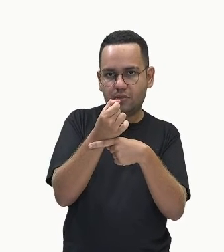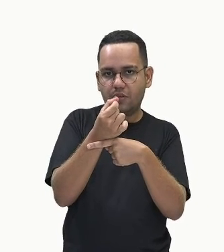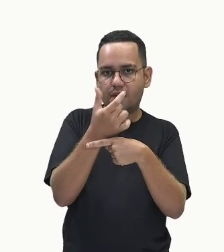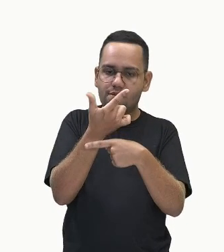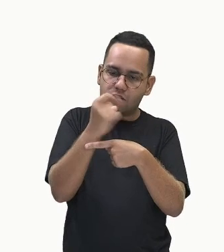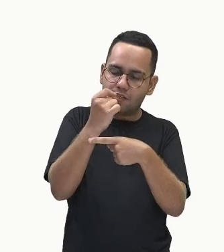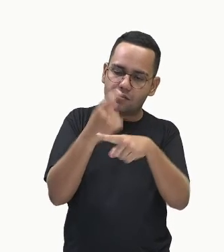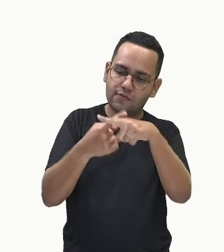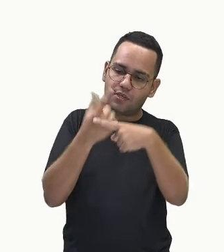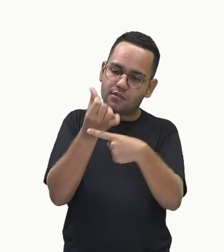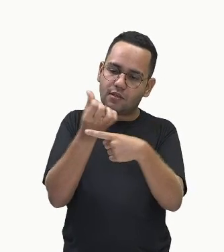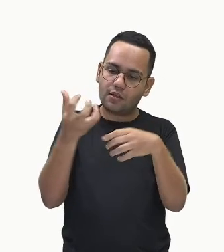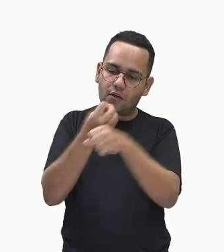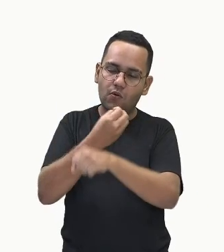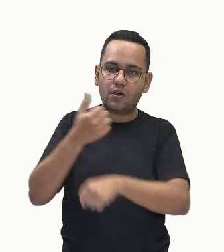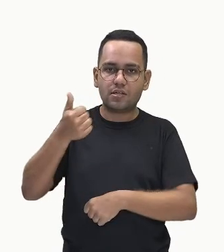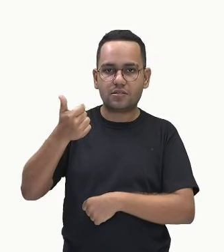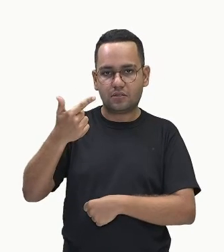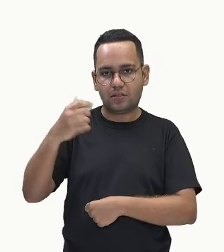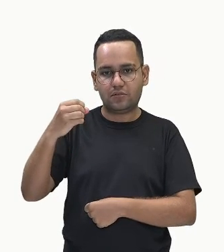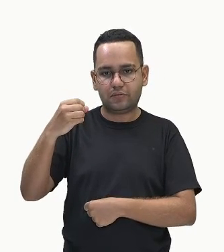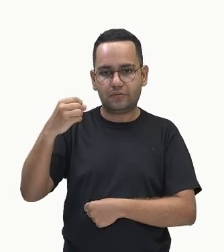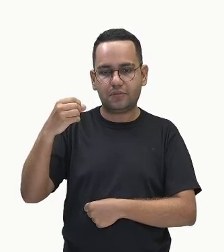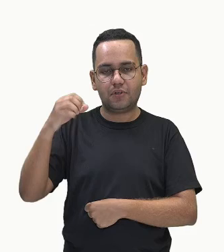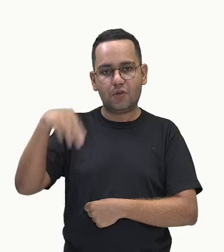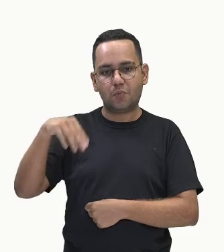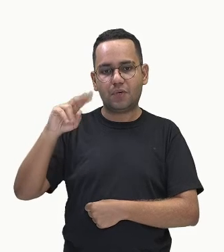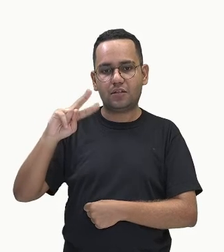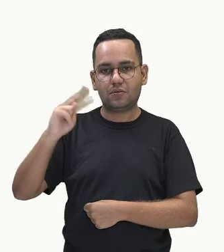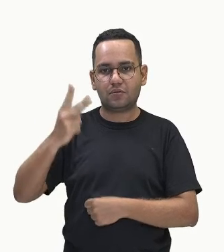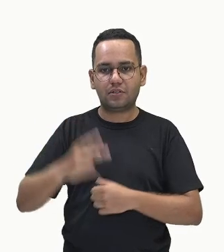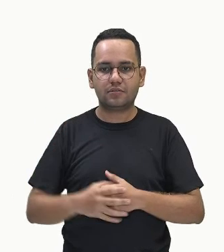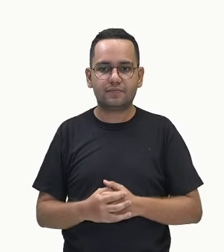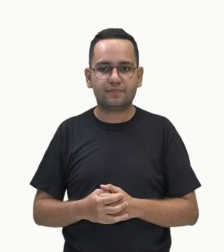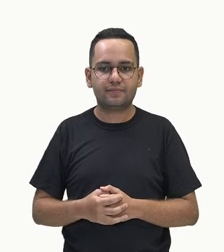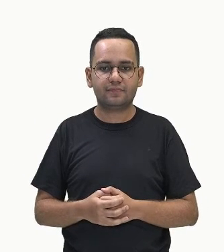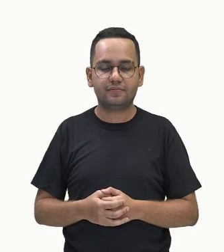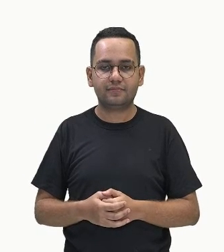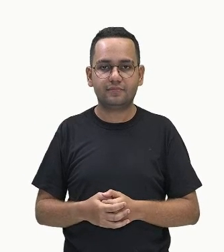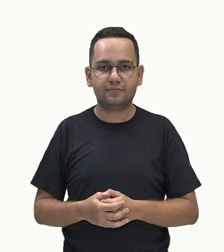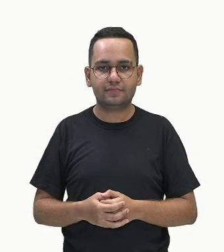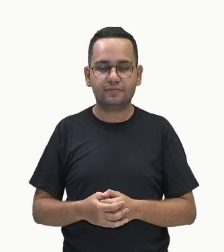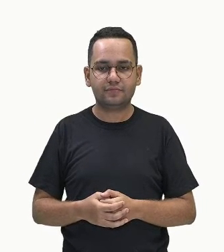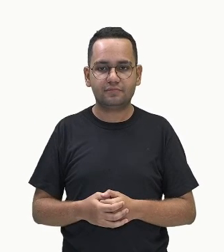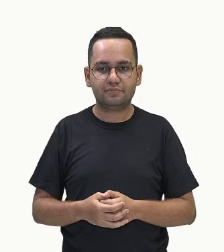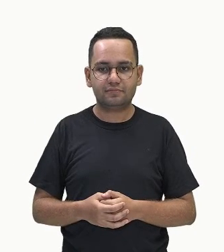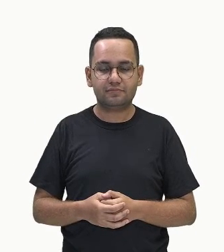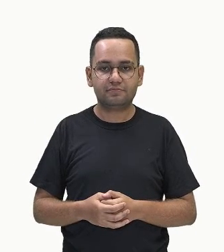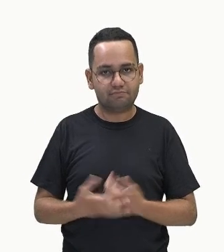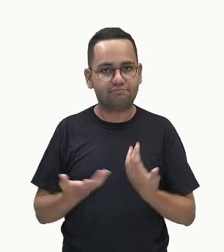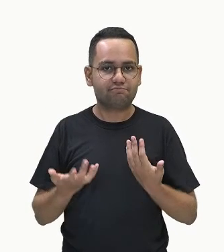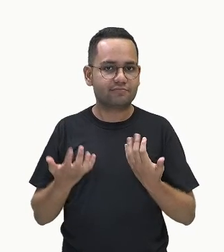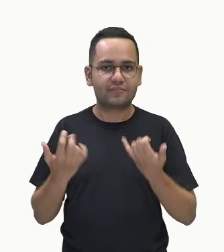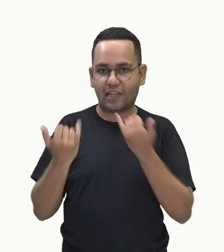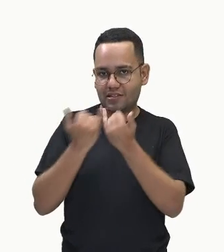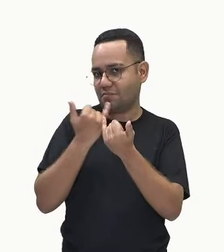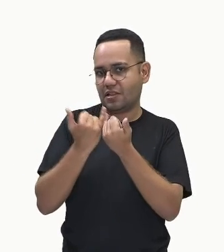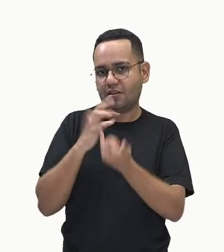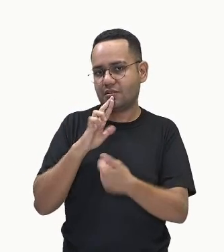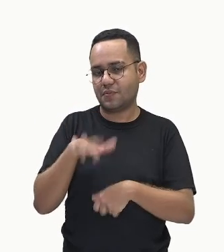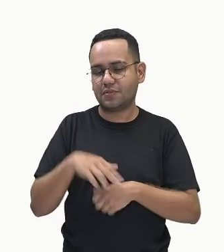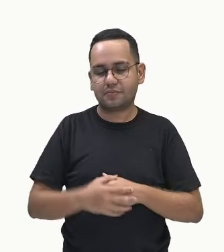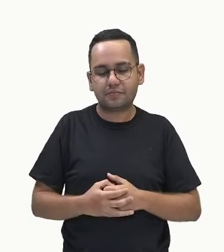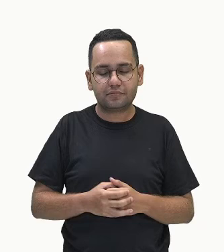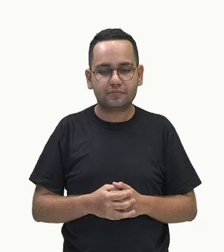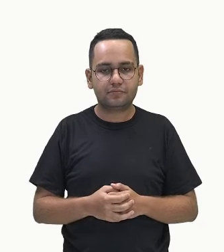vezes 6 é igual a 120 metros quadrados, como nós já tínhamos resolvido, tá